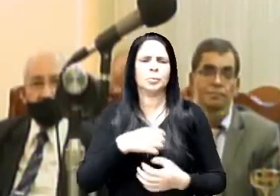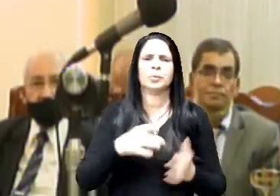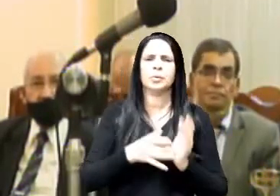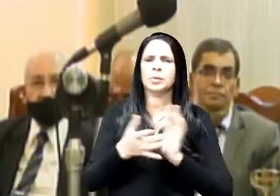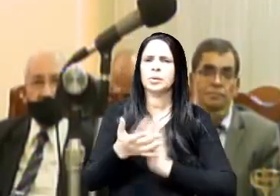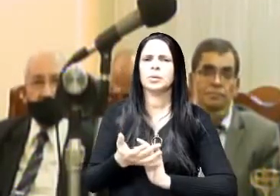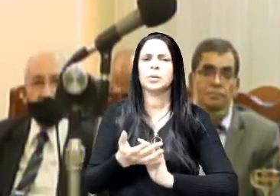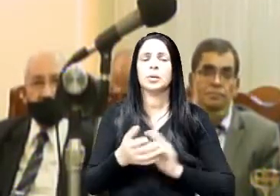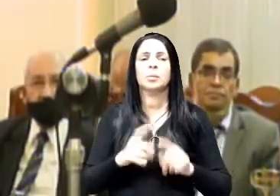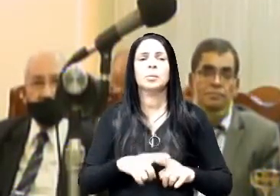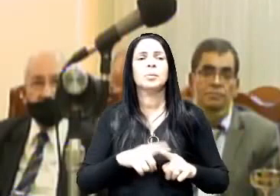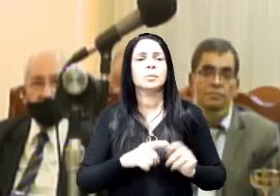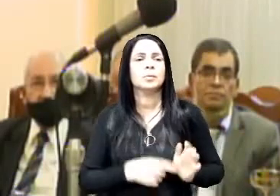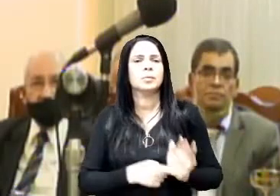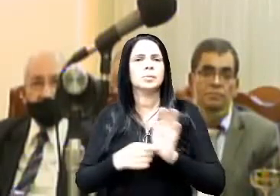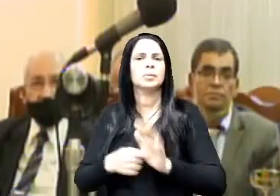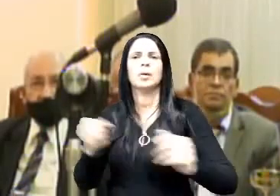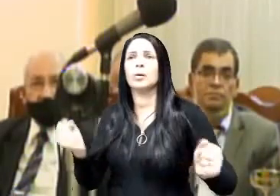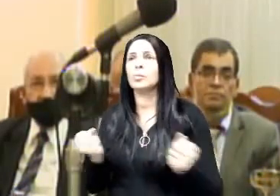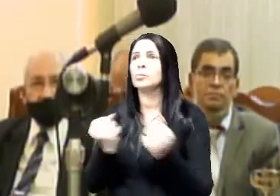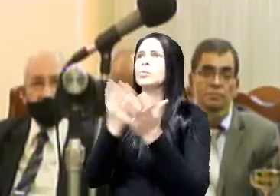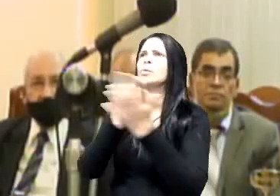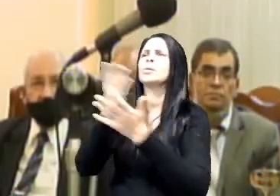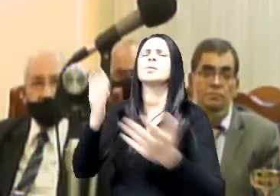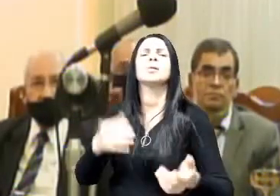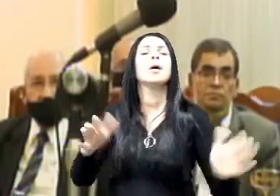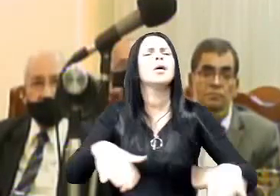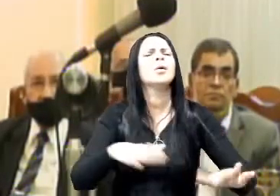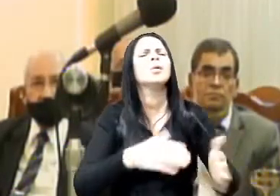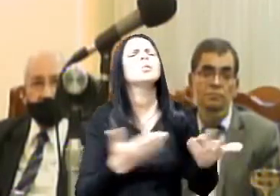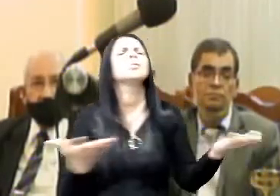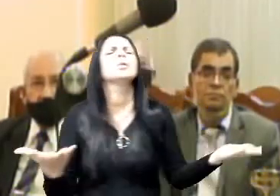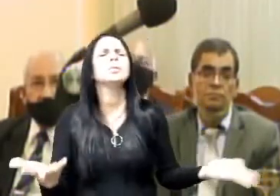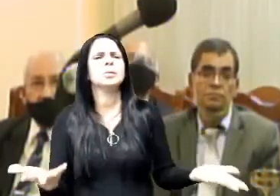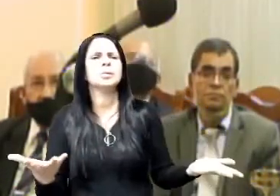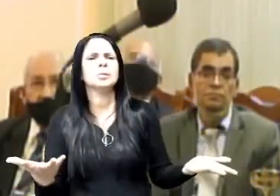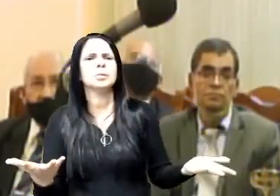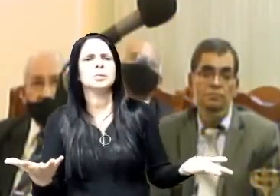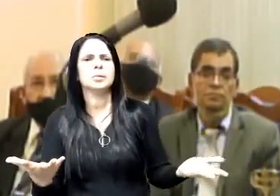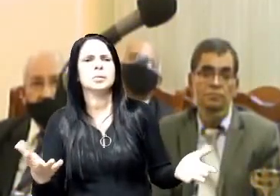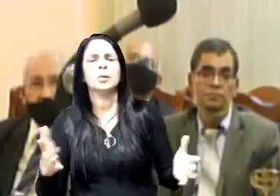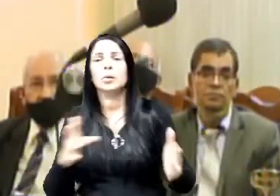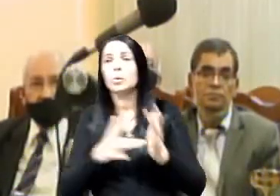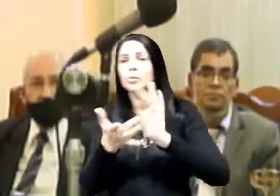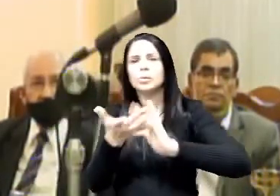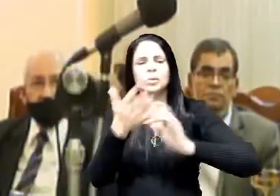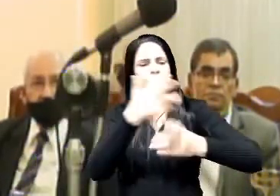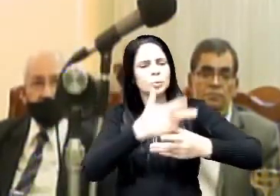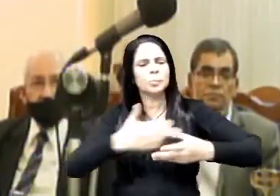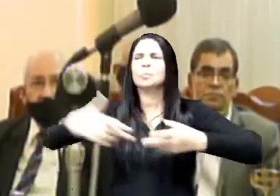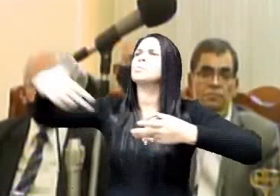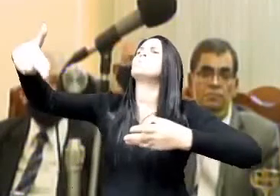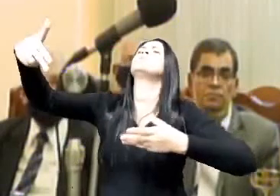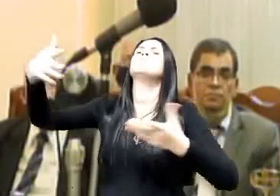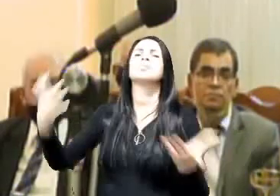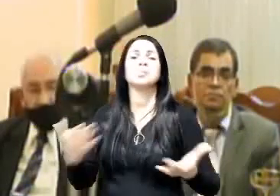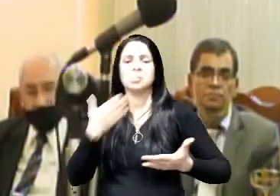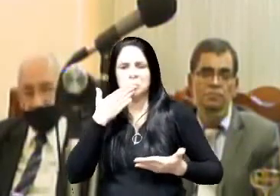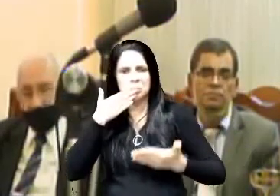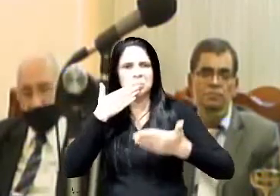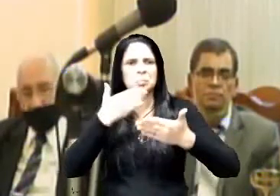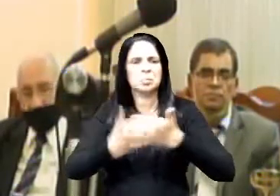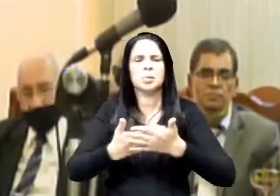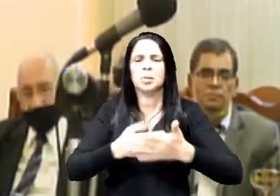que também na revelação da sua glória. Quando é essa revelação da sua glória? No dia da sua vinda que está se aproximando,